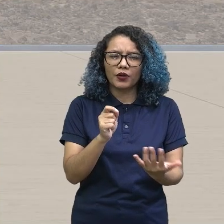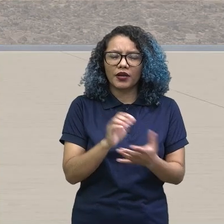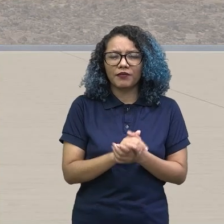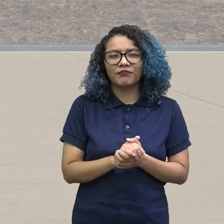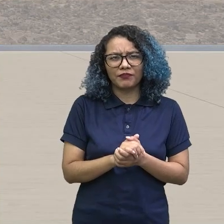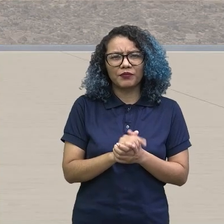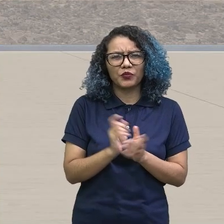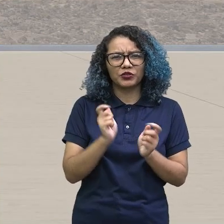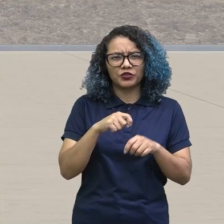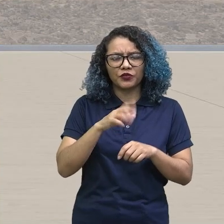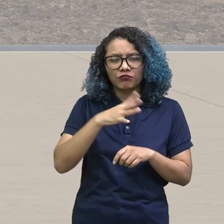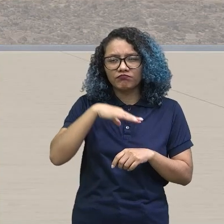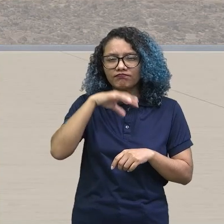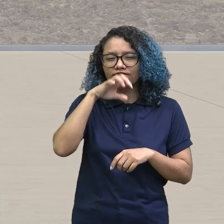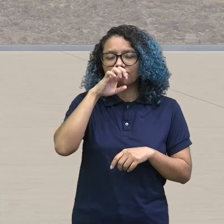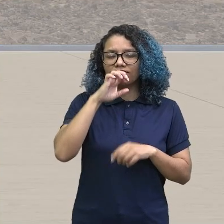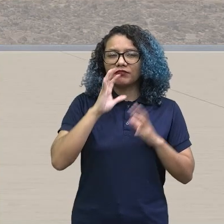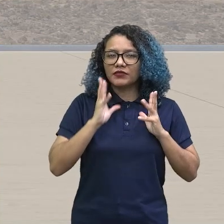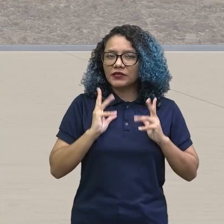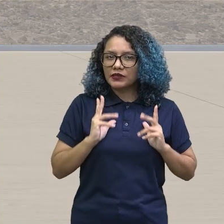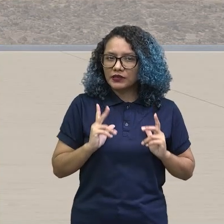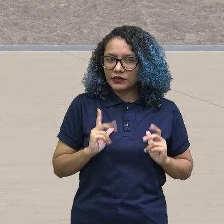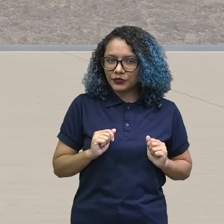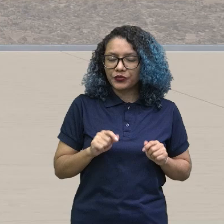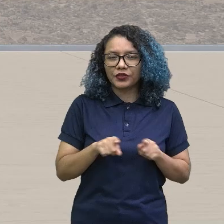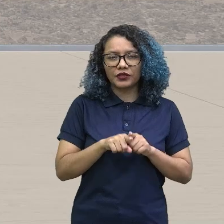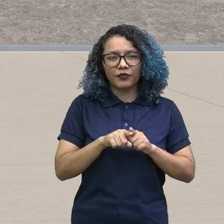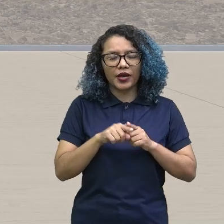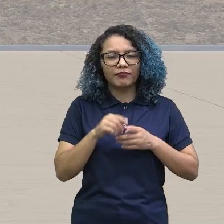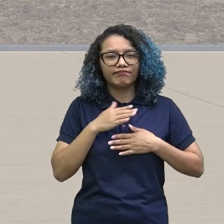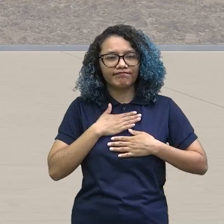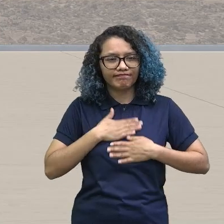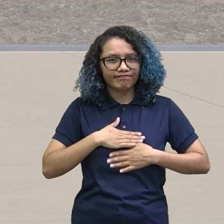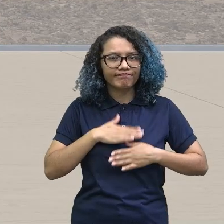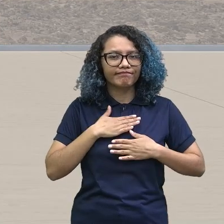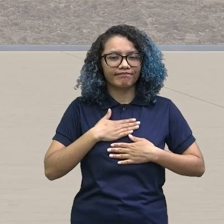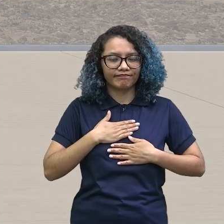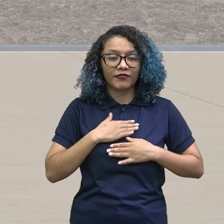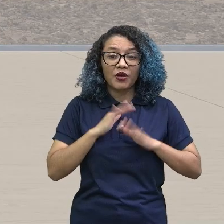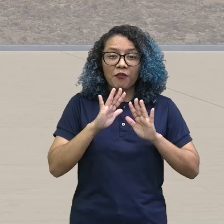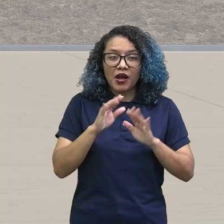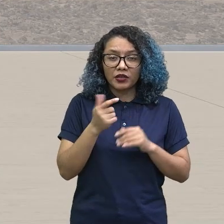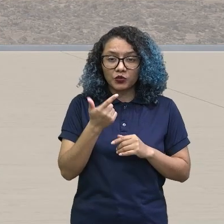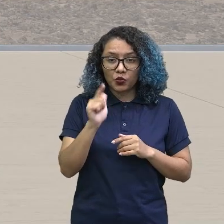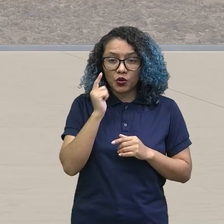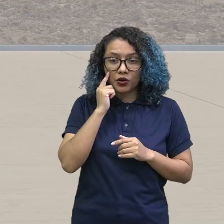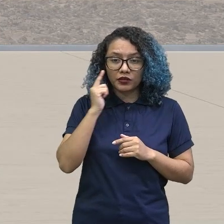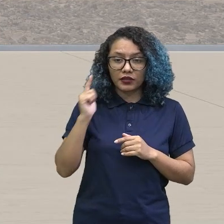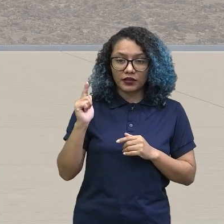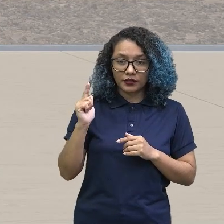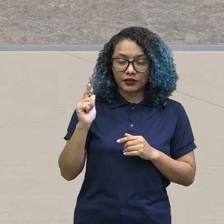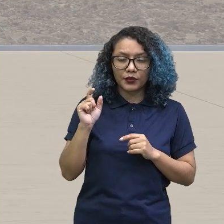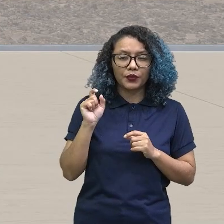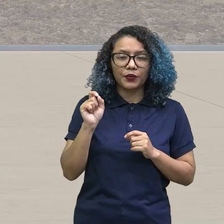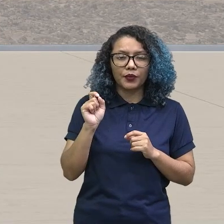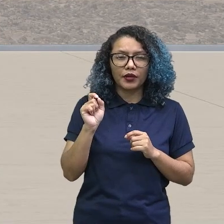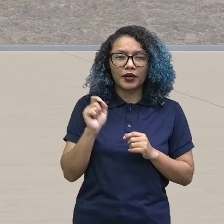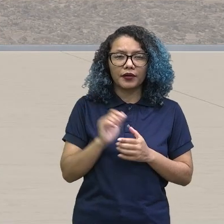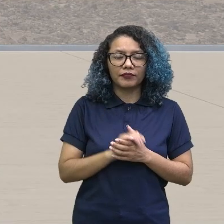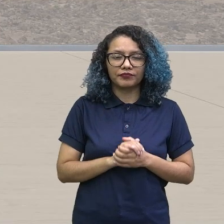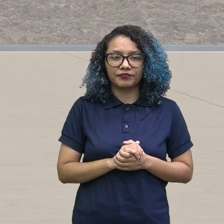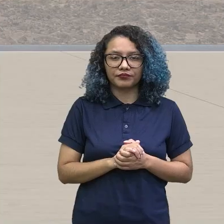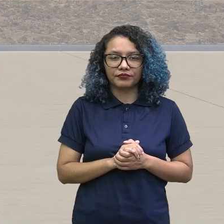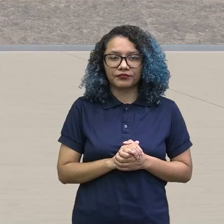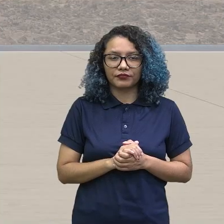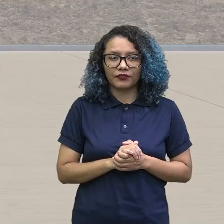mais limpo, mais agradável. E aqui do outro lado a gente consegue perceber também através dessa imagem